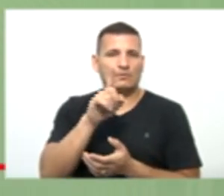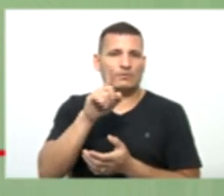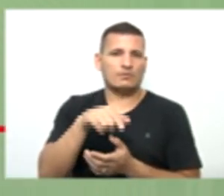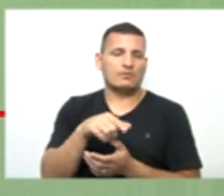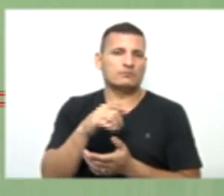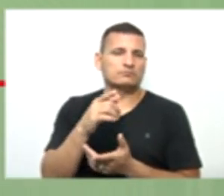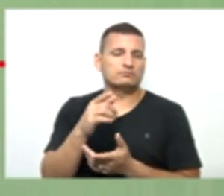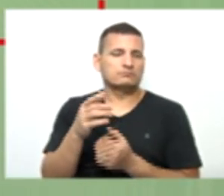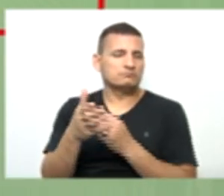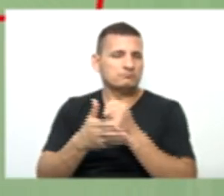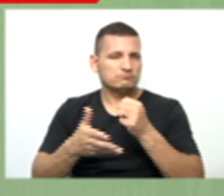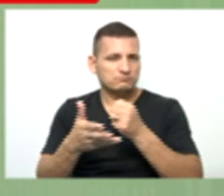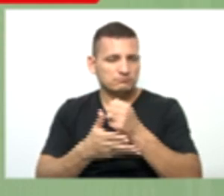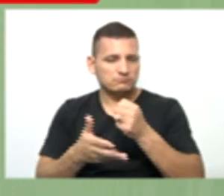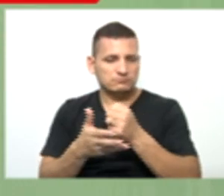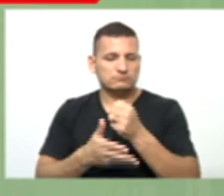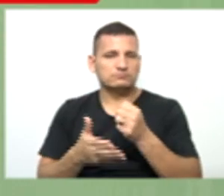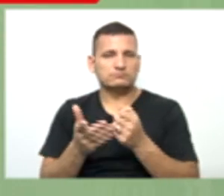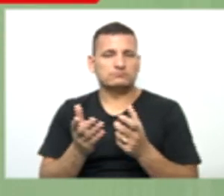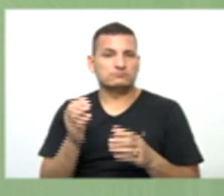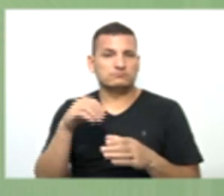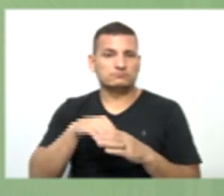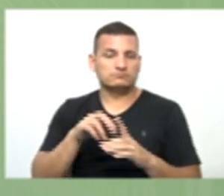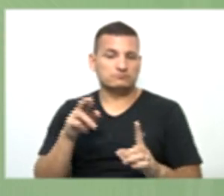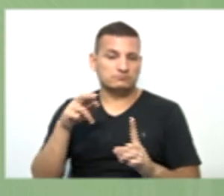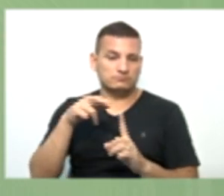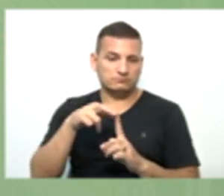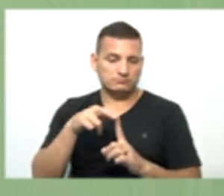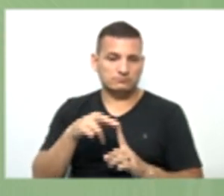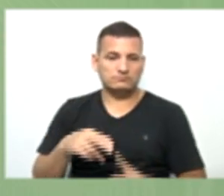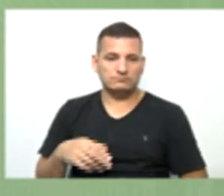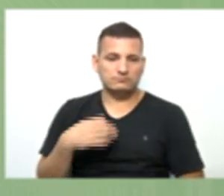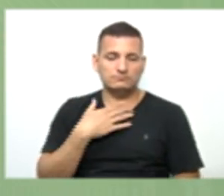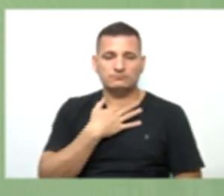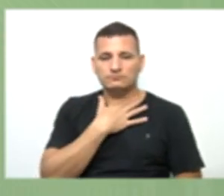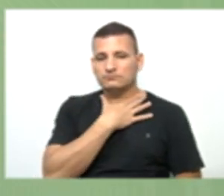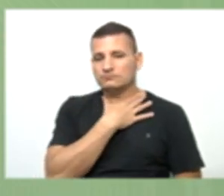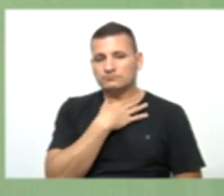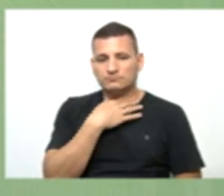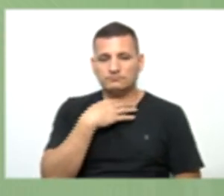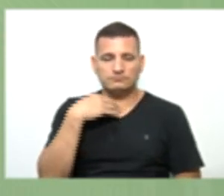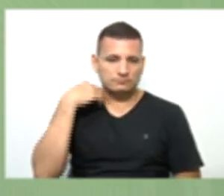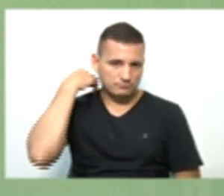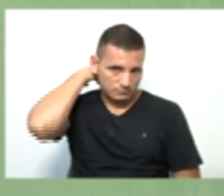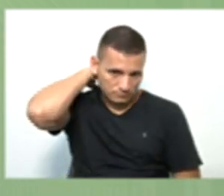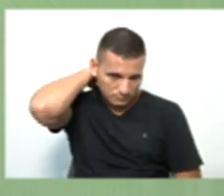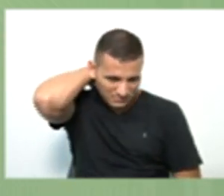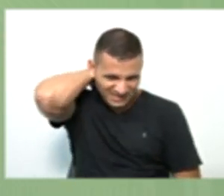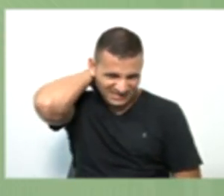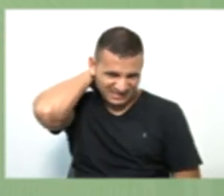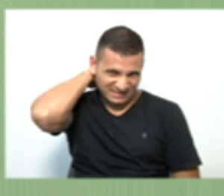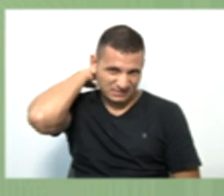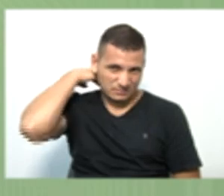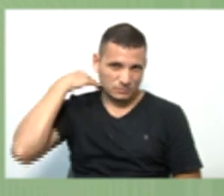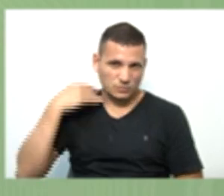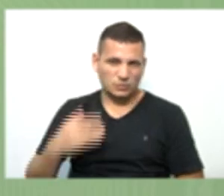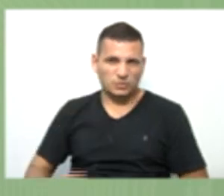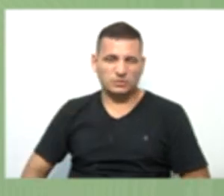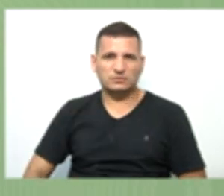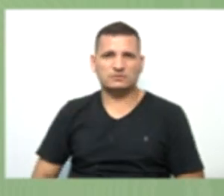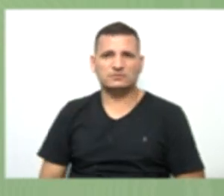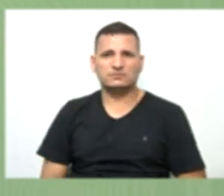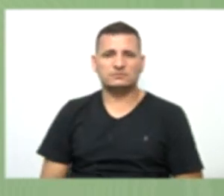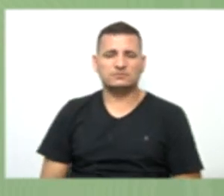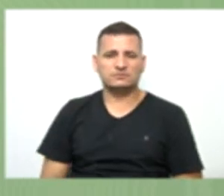essenciais para as referências. E nós falamos para você, então,